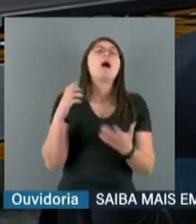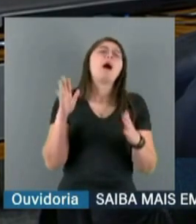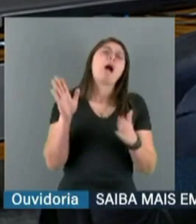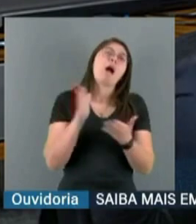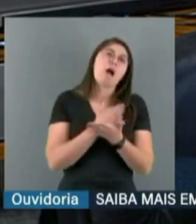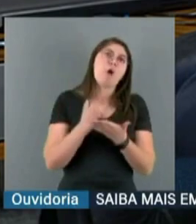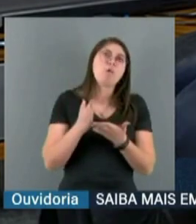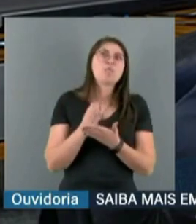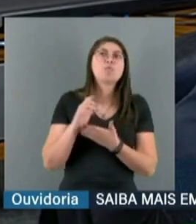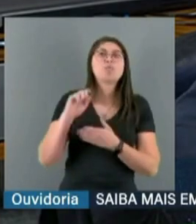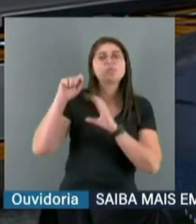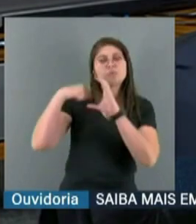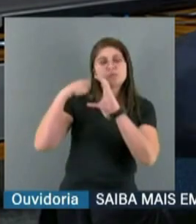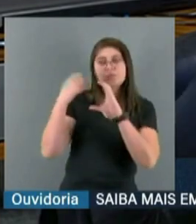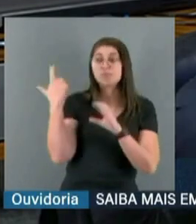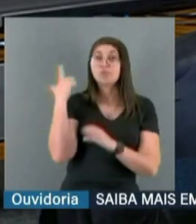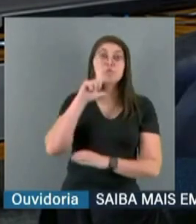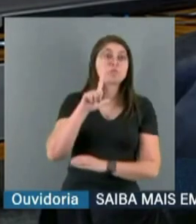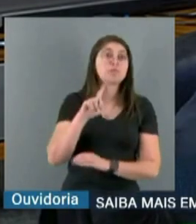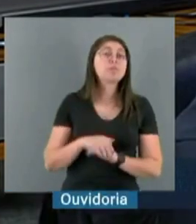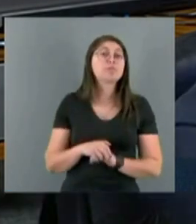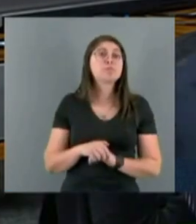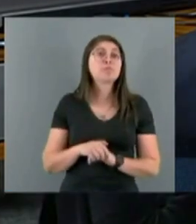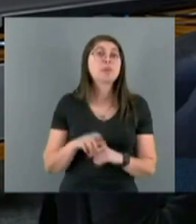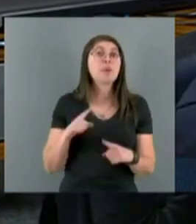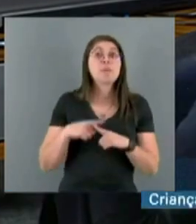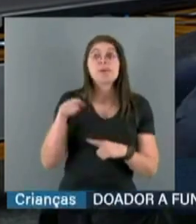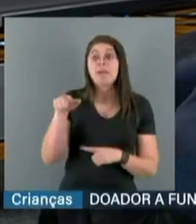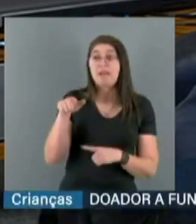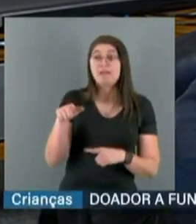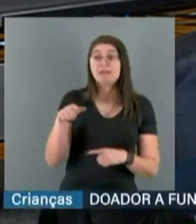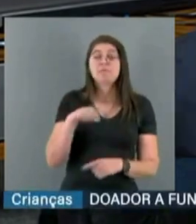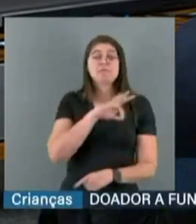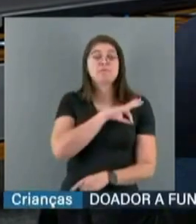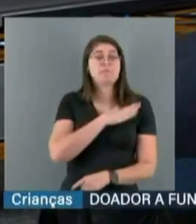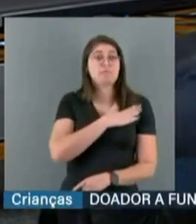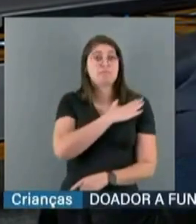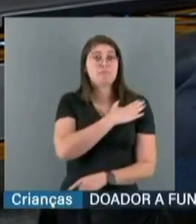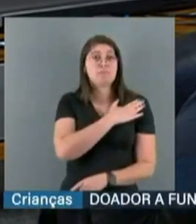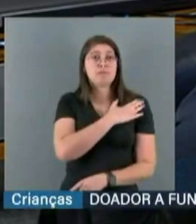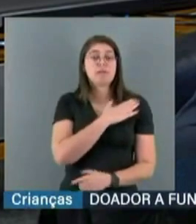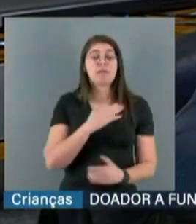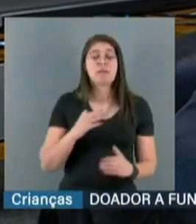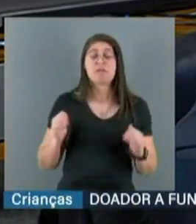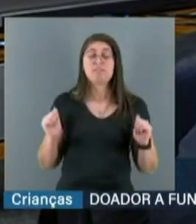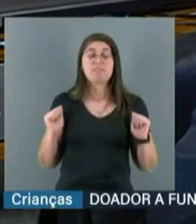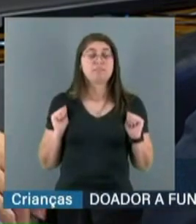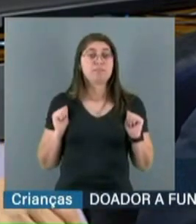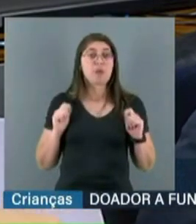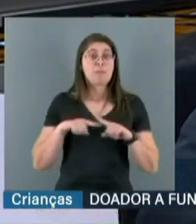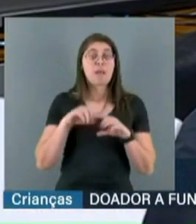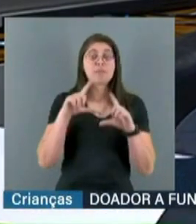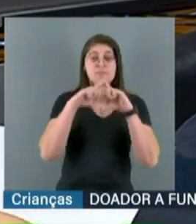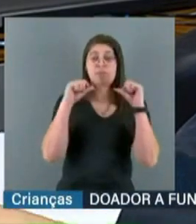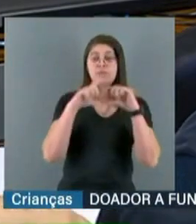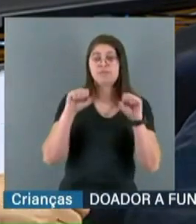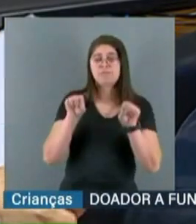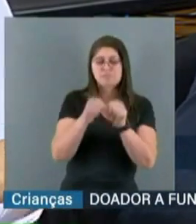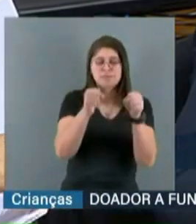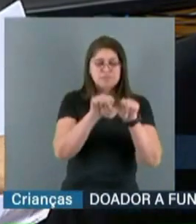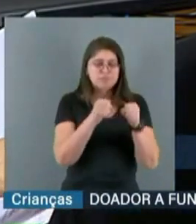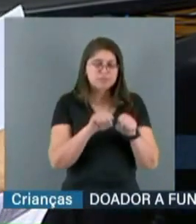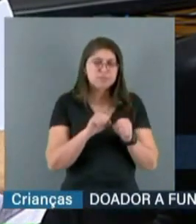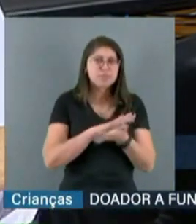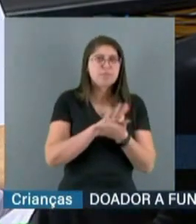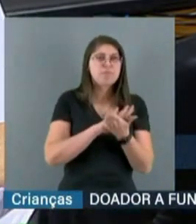da Força Nacional de braços cruzados enquanto Brasília era destruída por gentileza